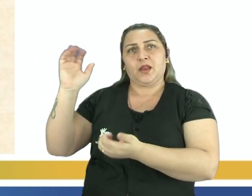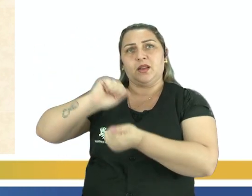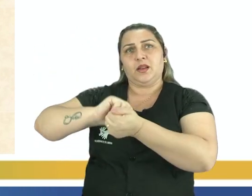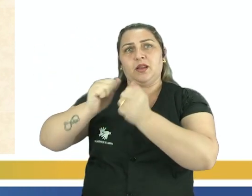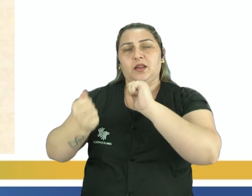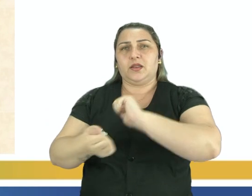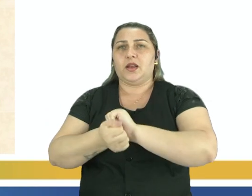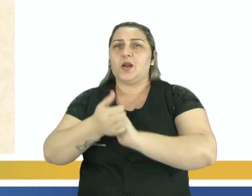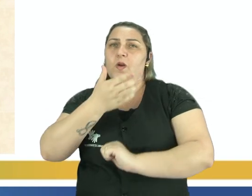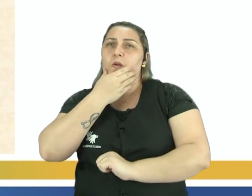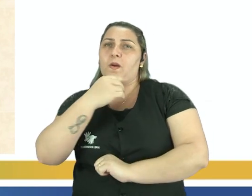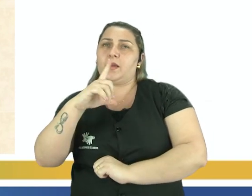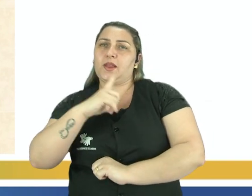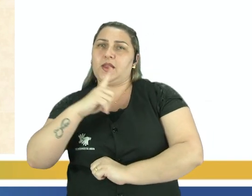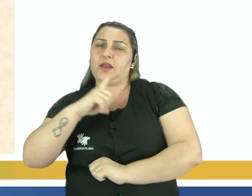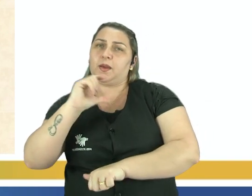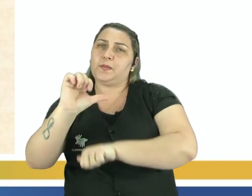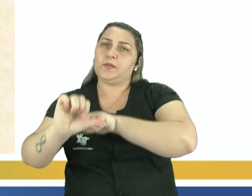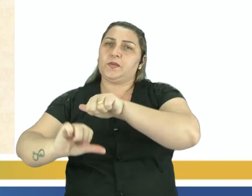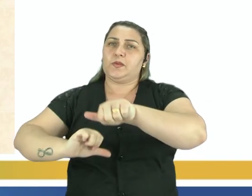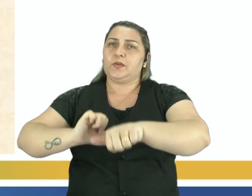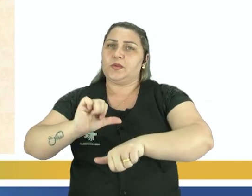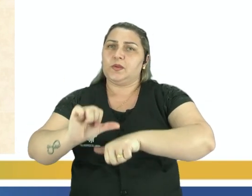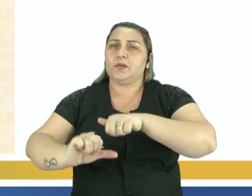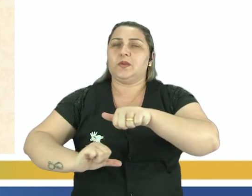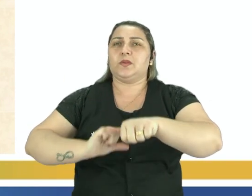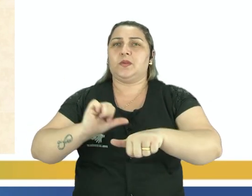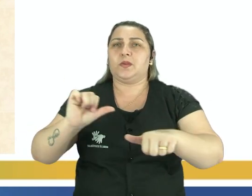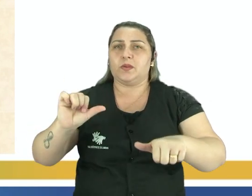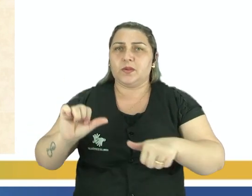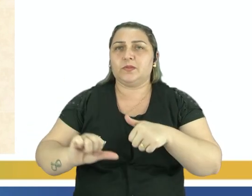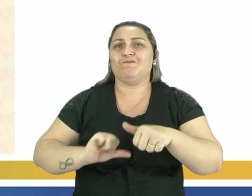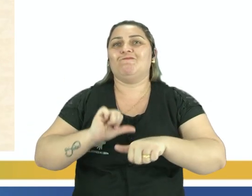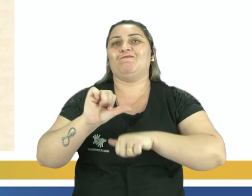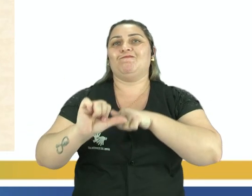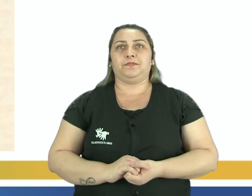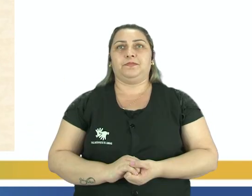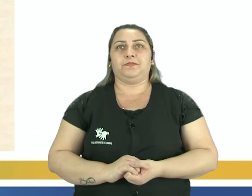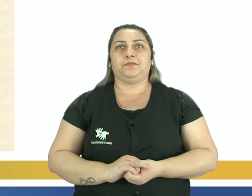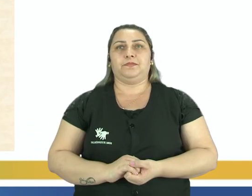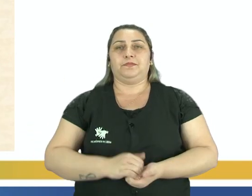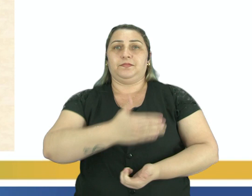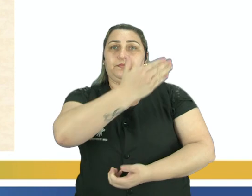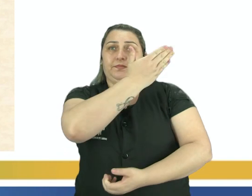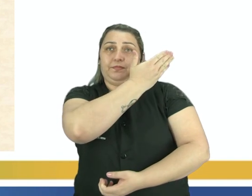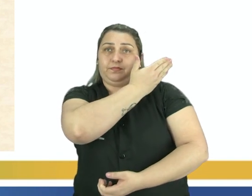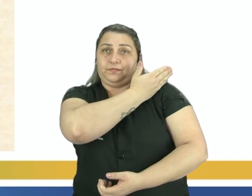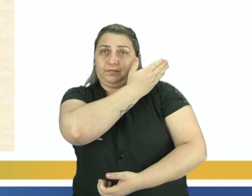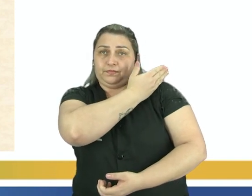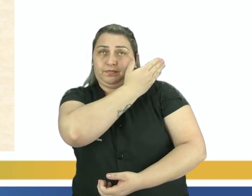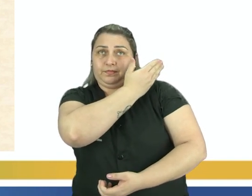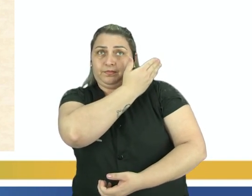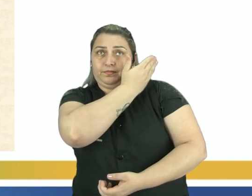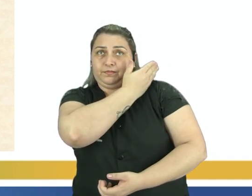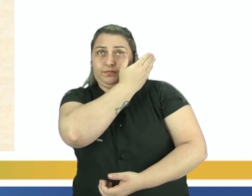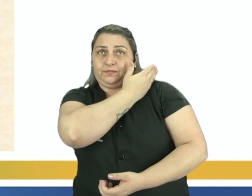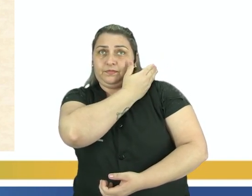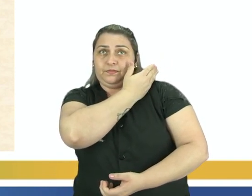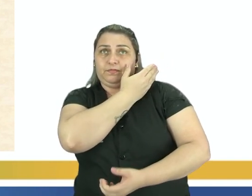o homem teve que passar para poder se adaptar à natureza, né? Quantas modificações. Então, pessoal, a pré-história